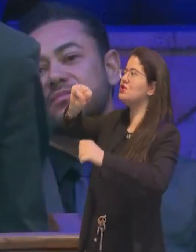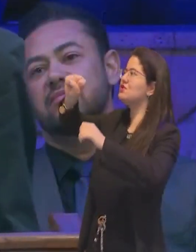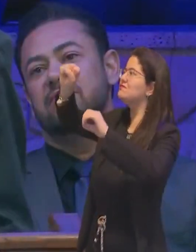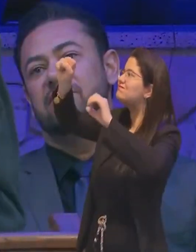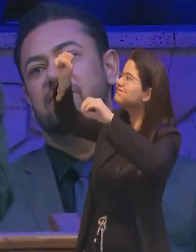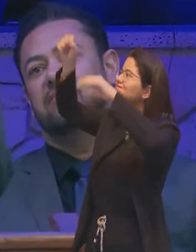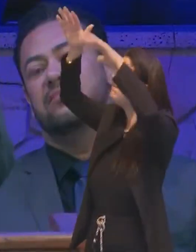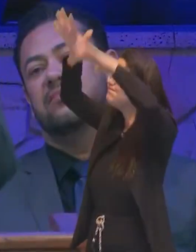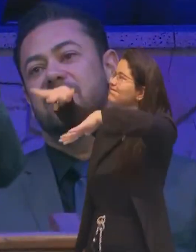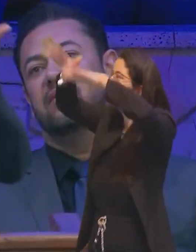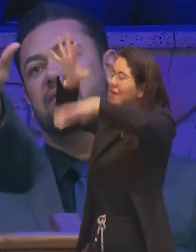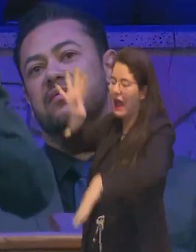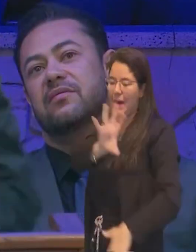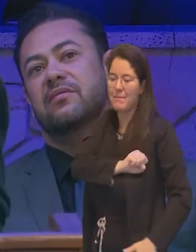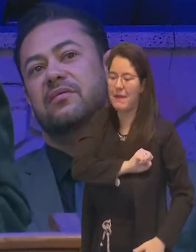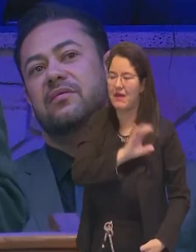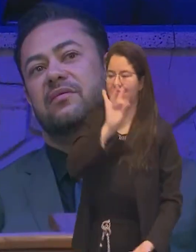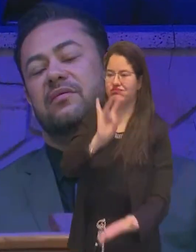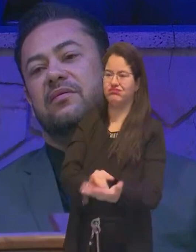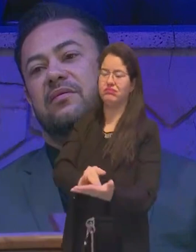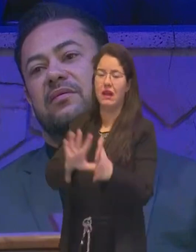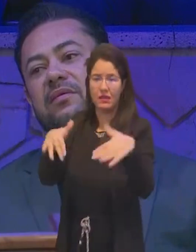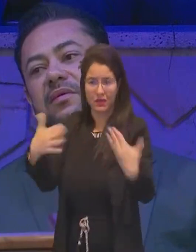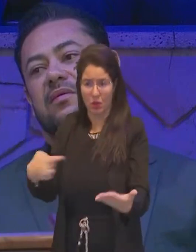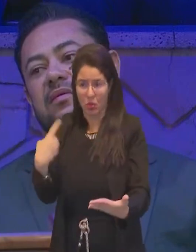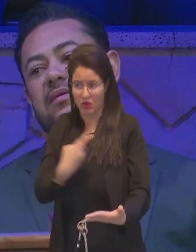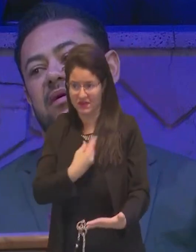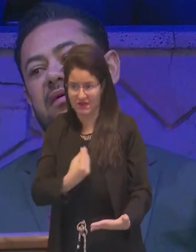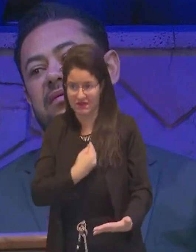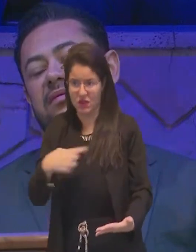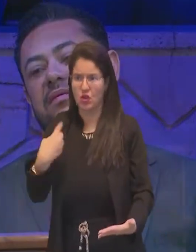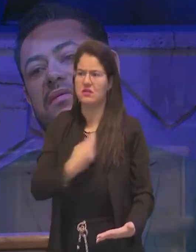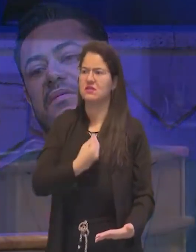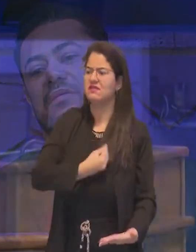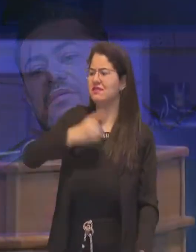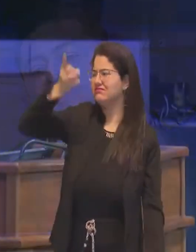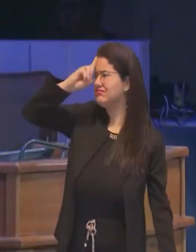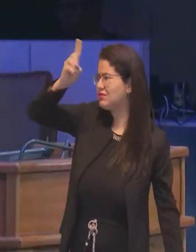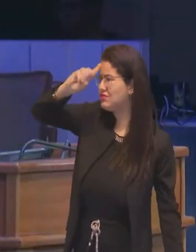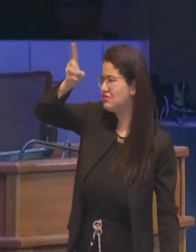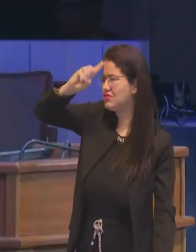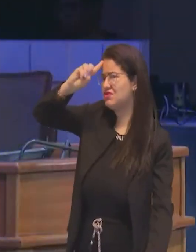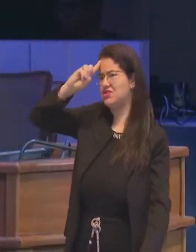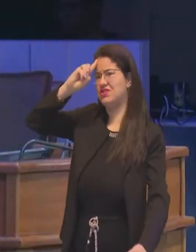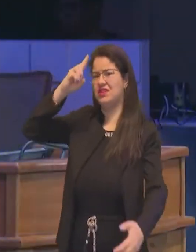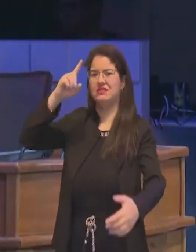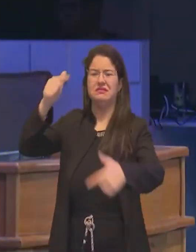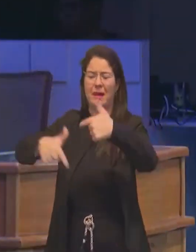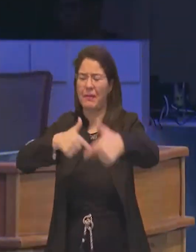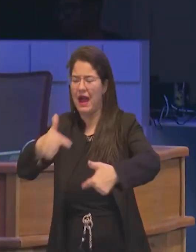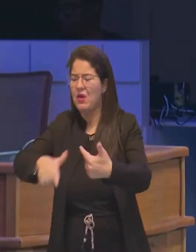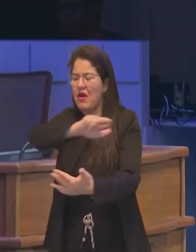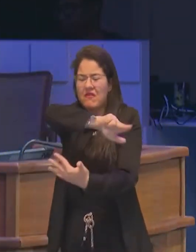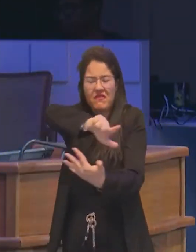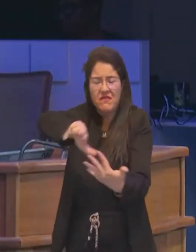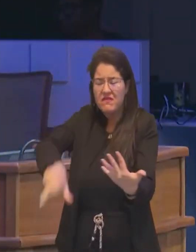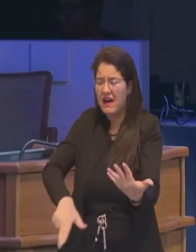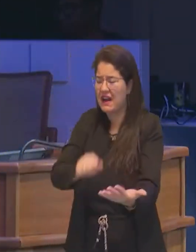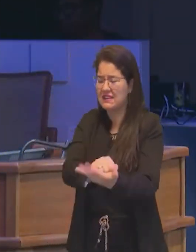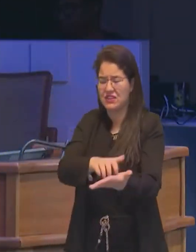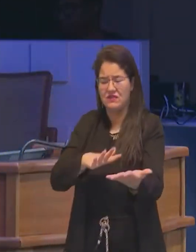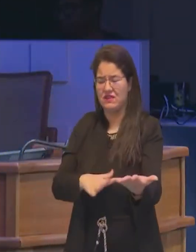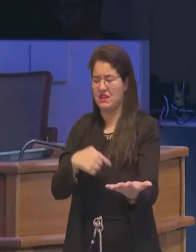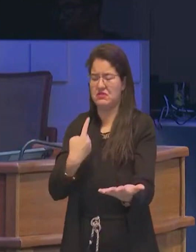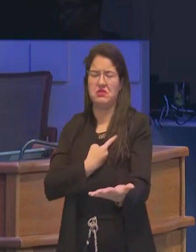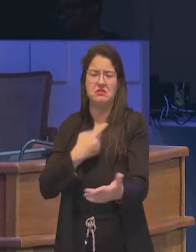E as tantas coisas do nosso dia a dia, a nossa rotina, os nossos tantos afazeres vão